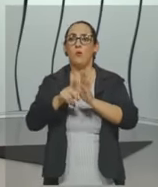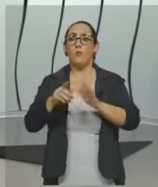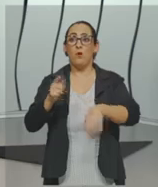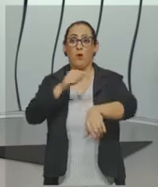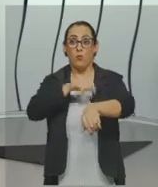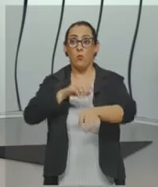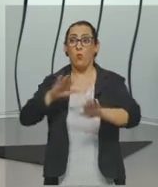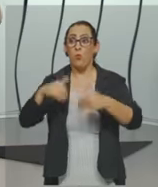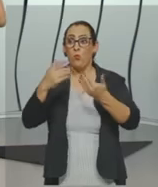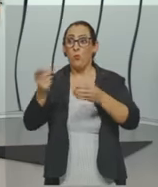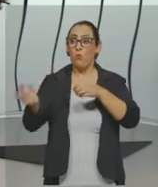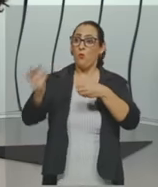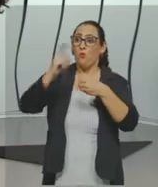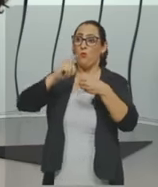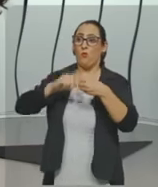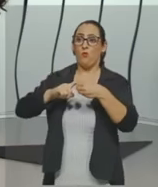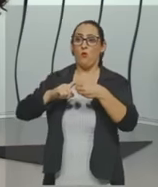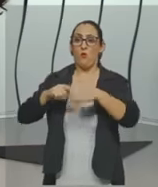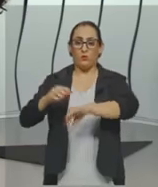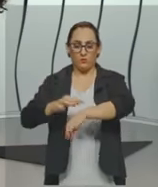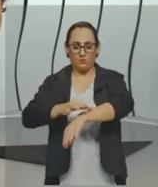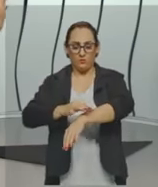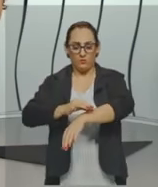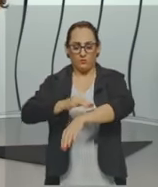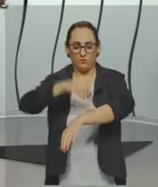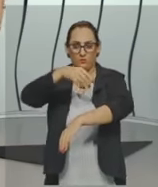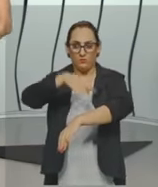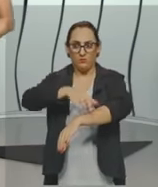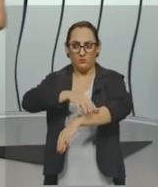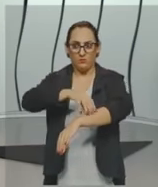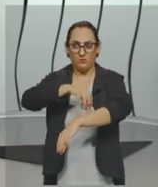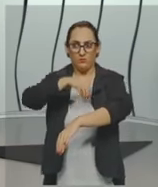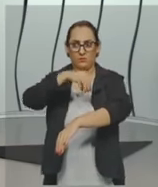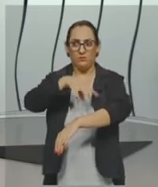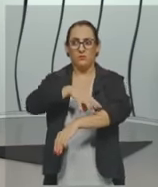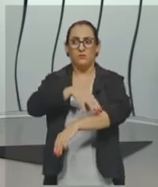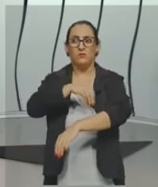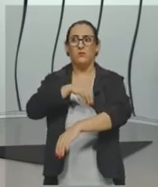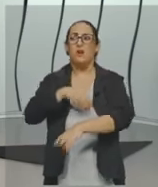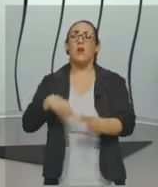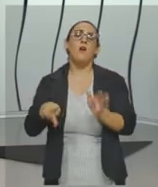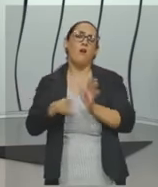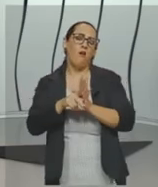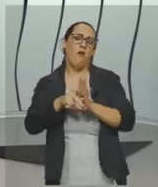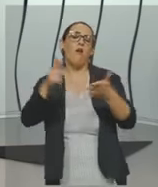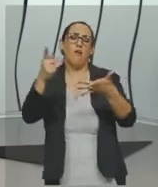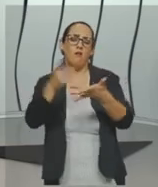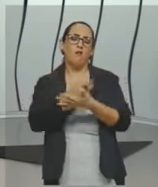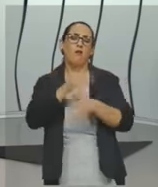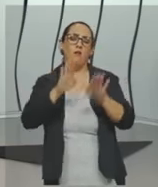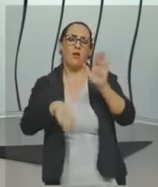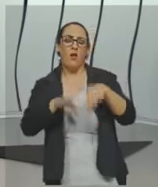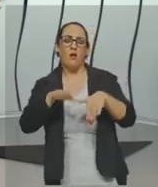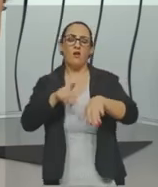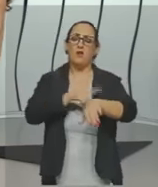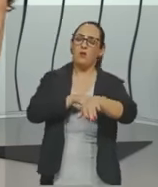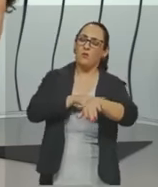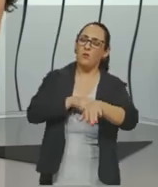né? Esse é um exemplo que eu estou dando, mas pode ser para o movimento da perna, do braço. Então, tem essa conexão aí,